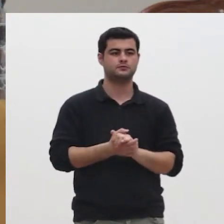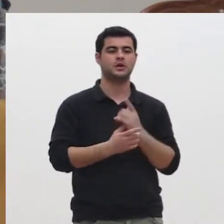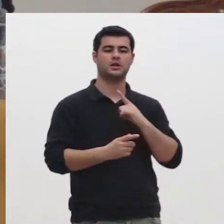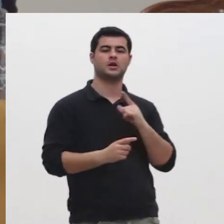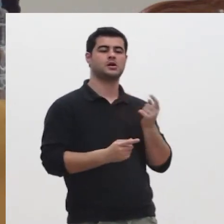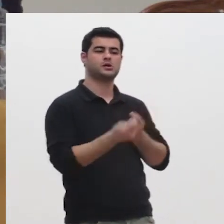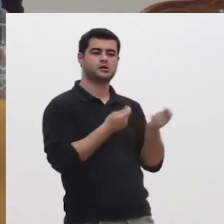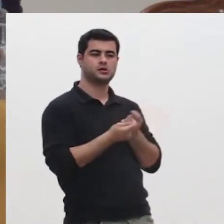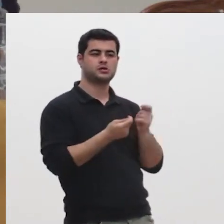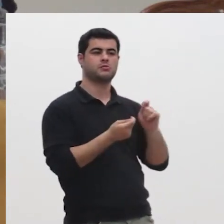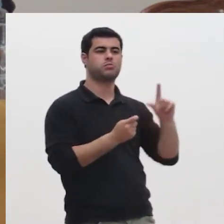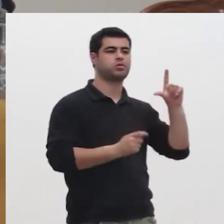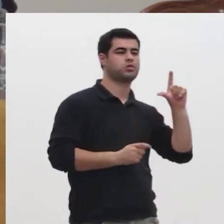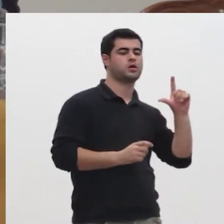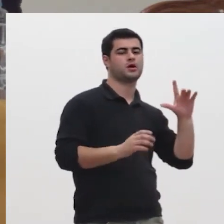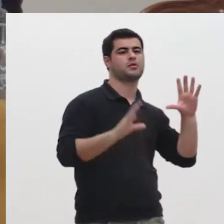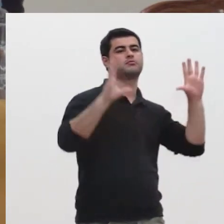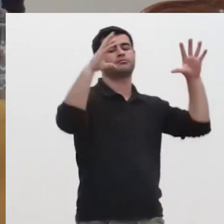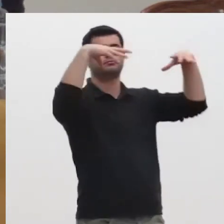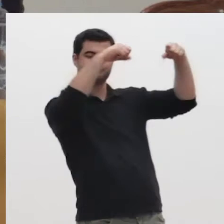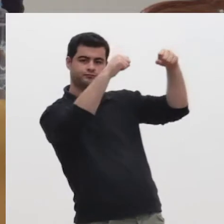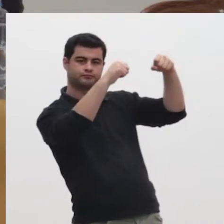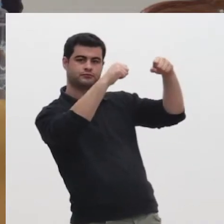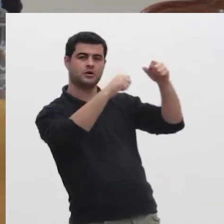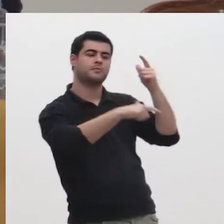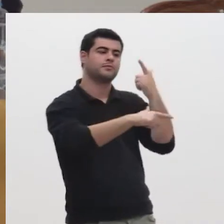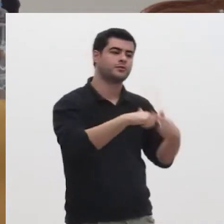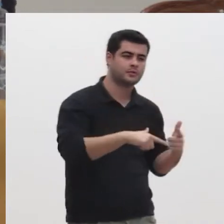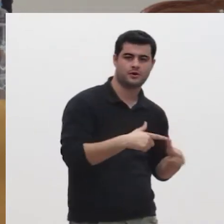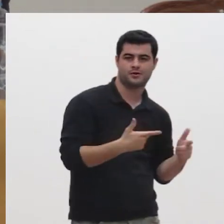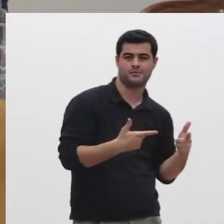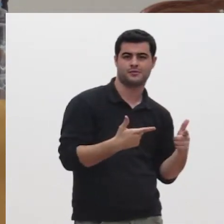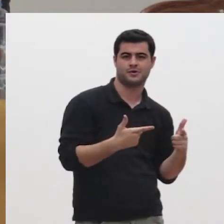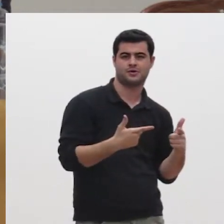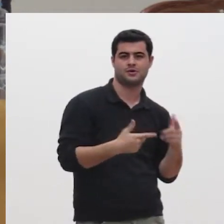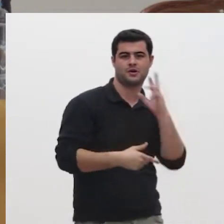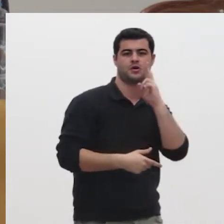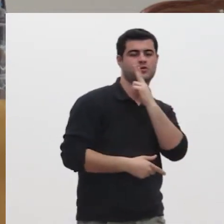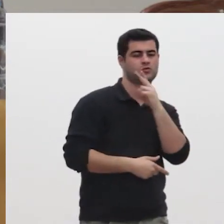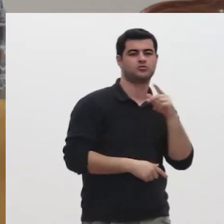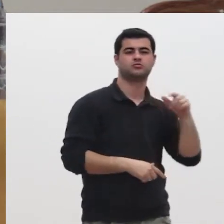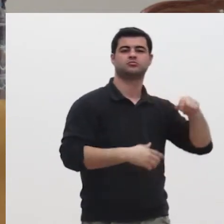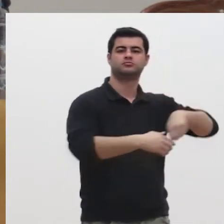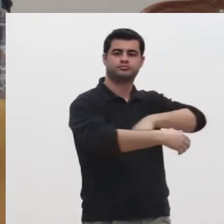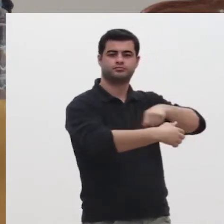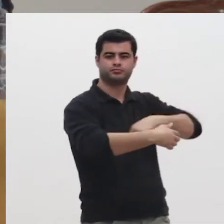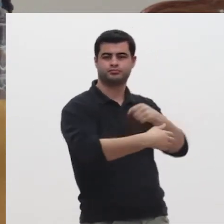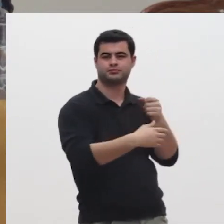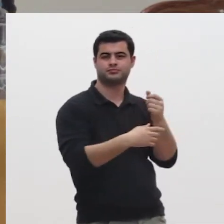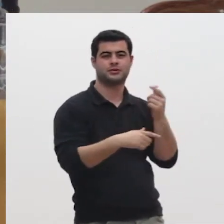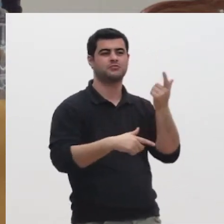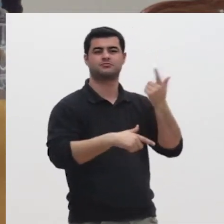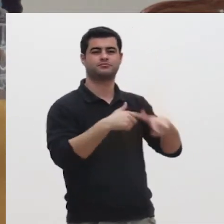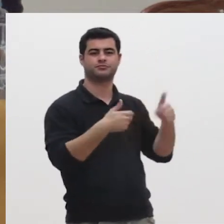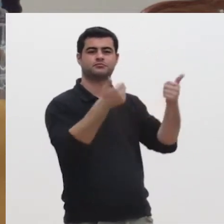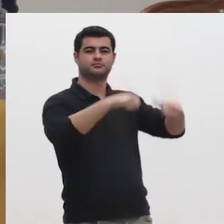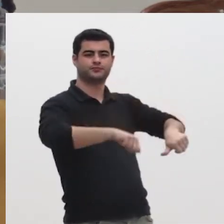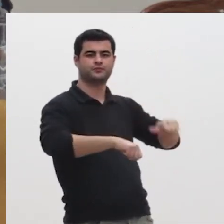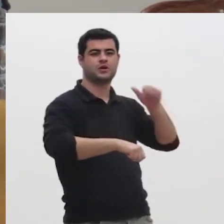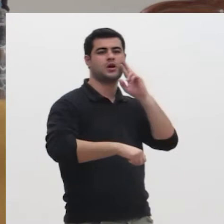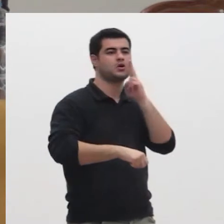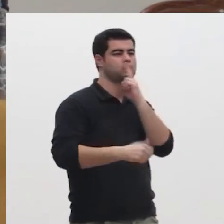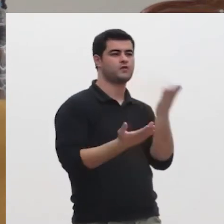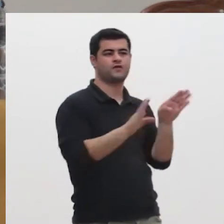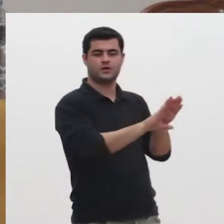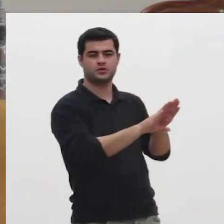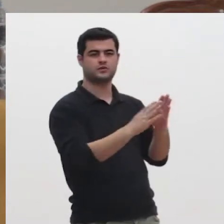um pouquinho, a cozinha não funciona. Como a cozinha do RU das sociedades aplicadas que abastece o RU daqui não funciona, o RU daqui não